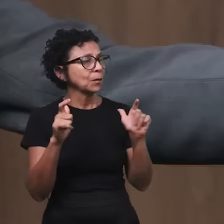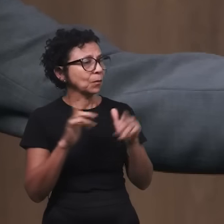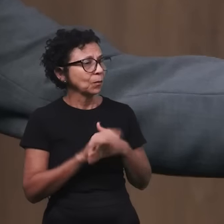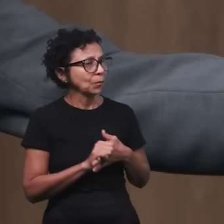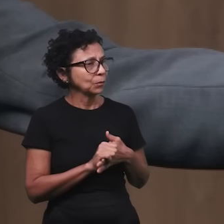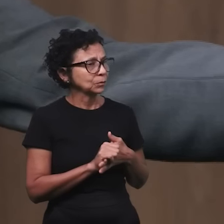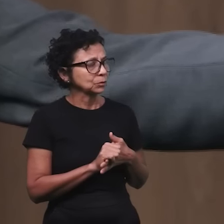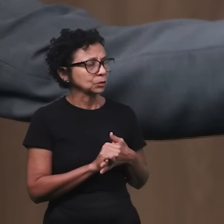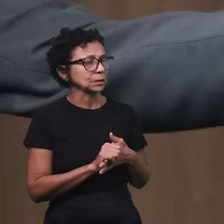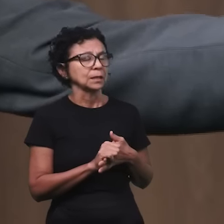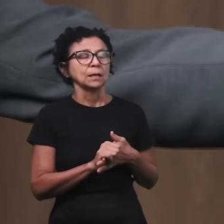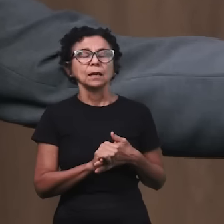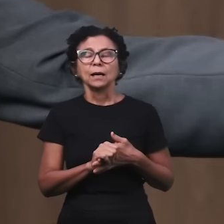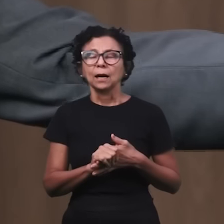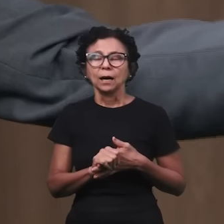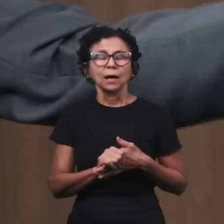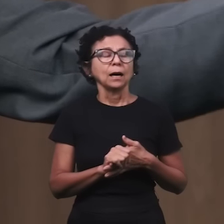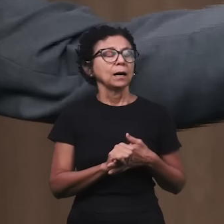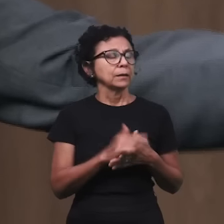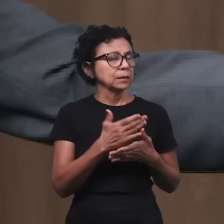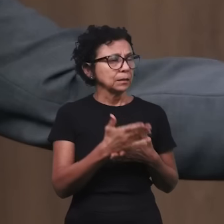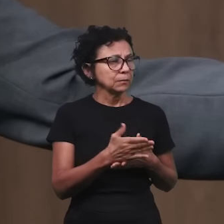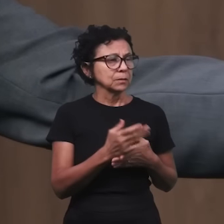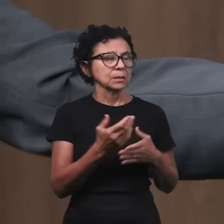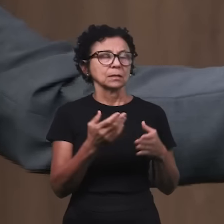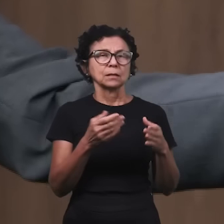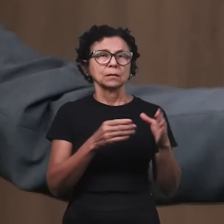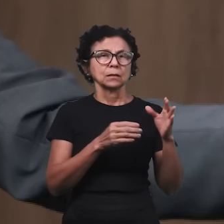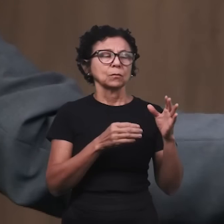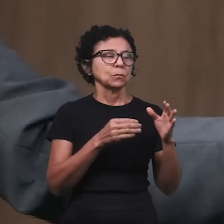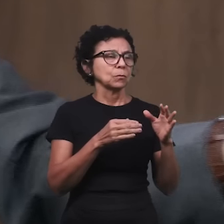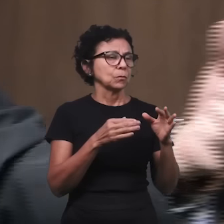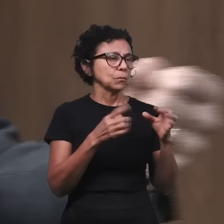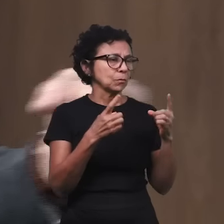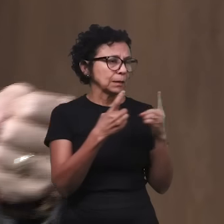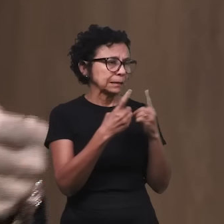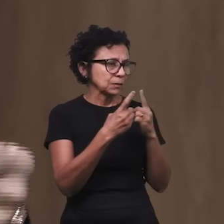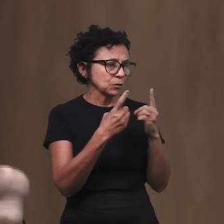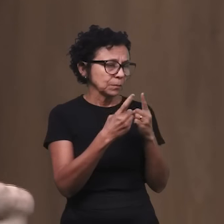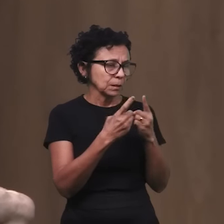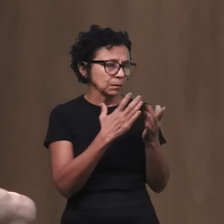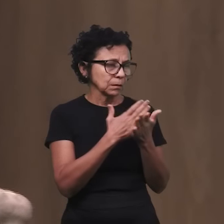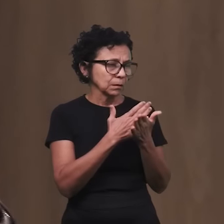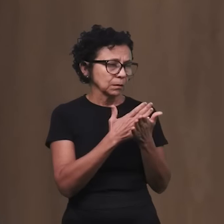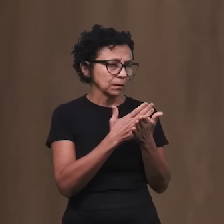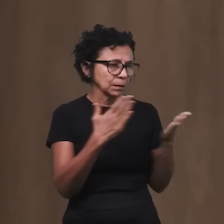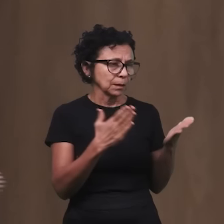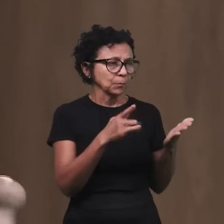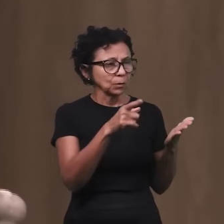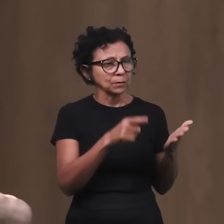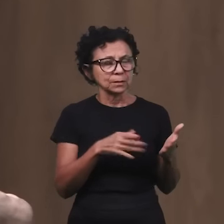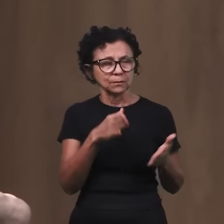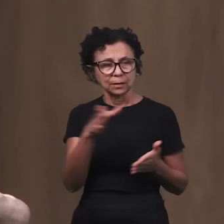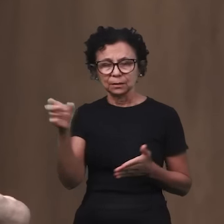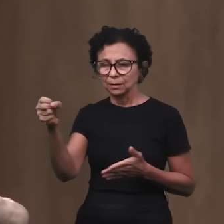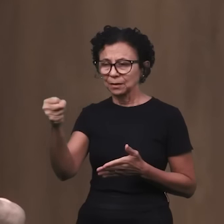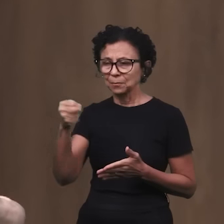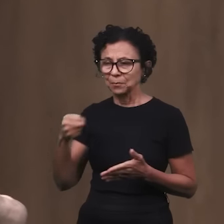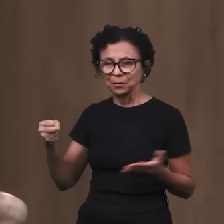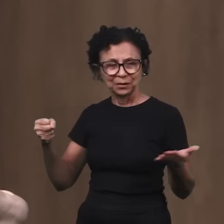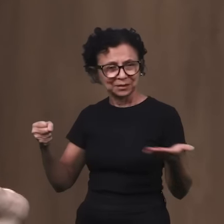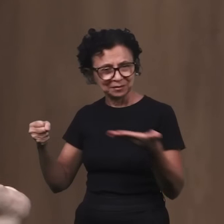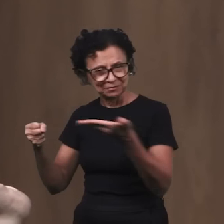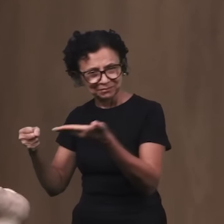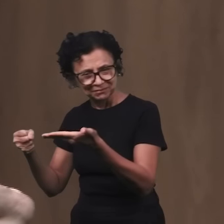à porta do seu escritório ou da sua clínica, acompanhe ele. Isso é um diferencial. É igual quando a gente vai cortar o cabelo, né? Por